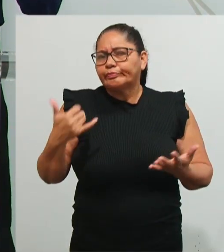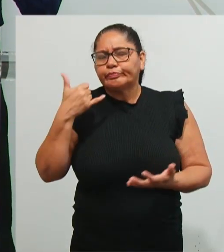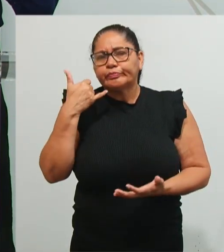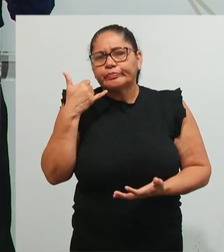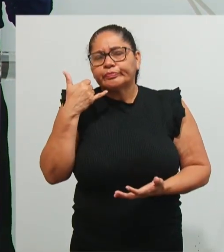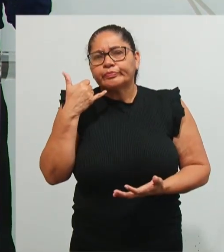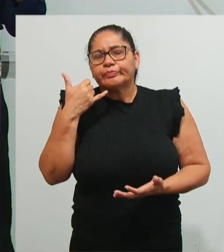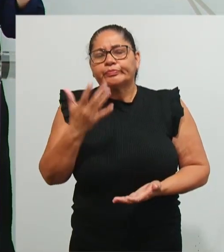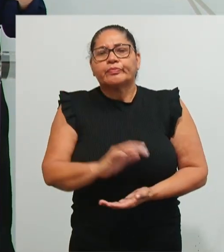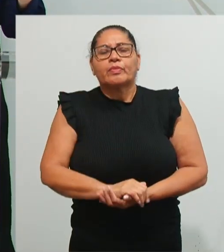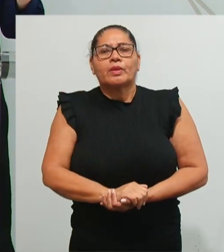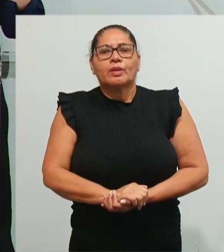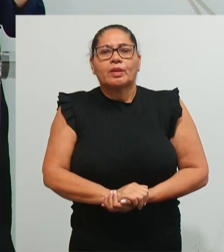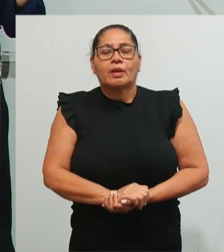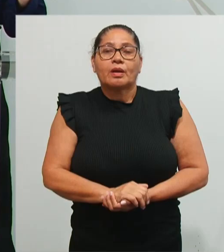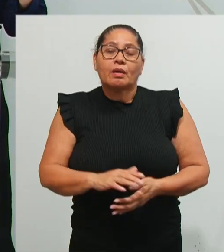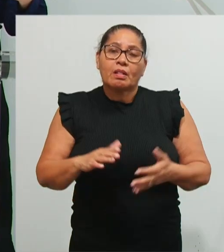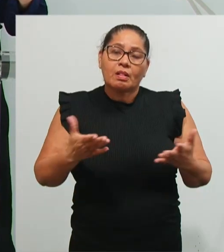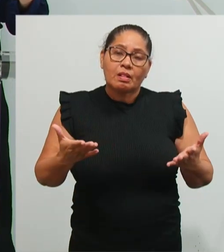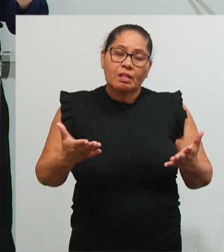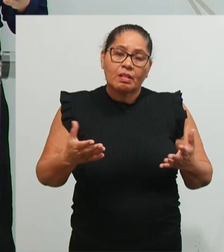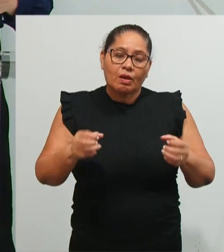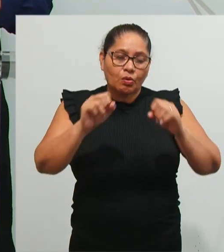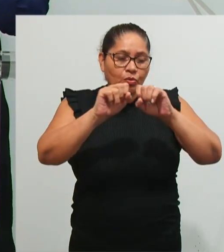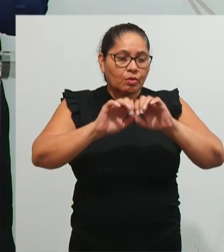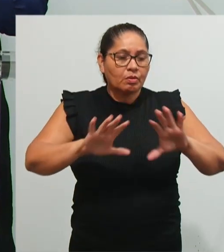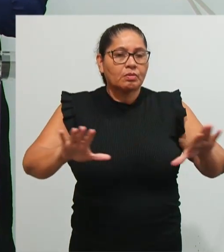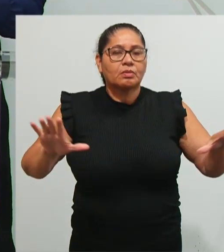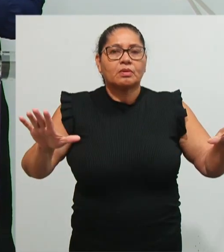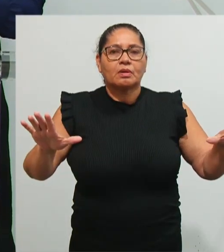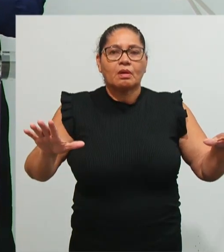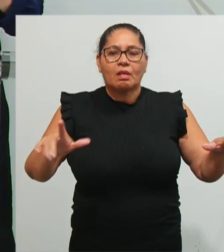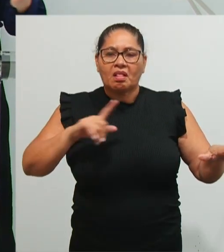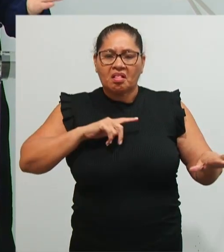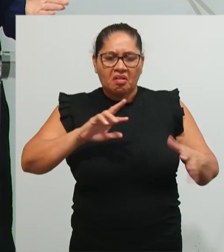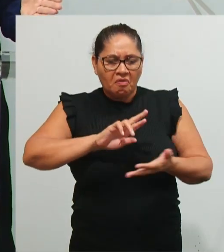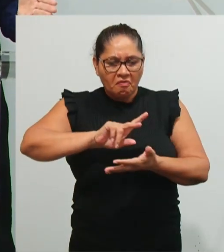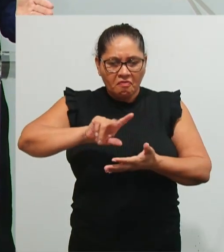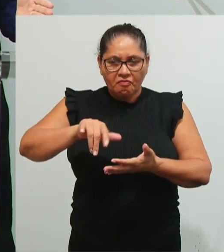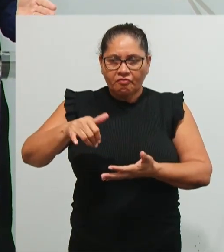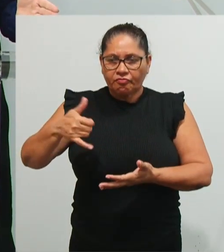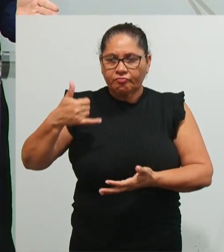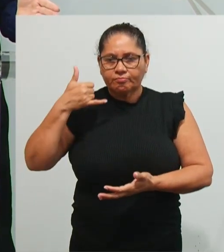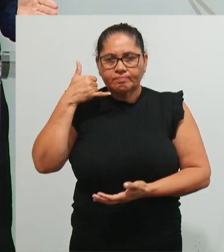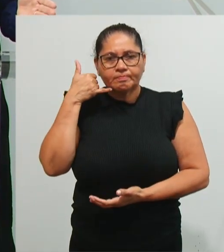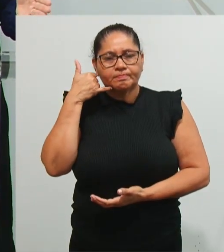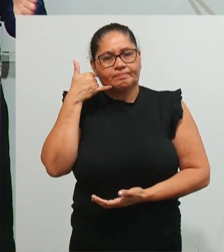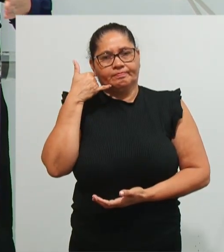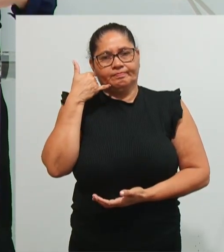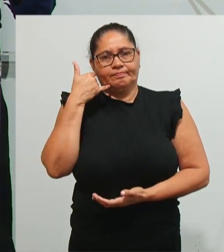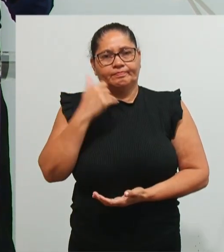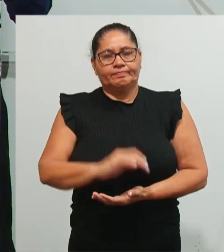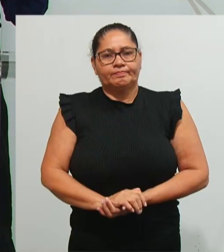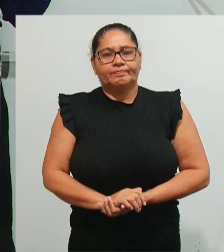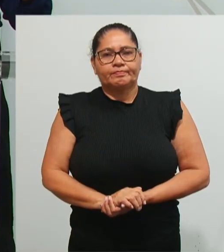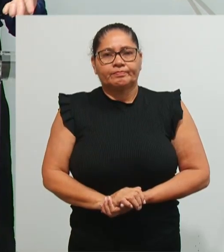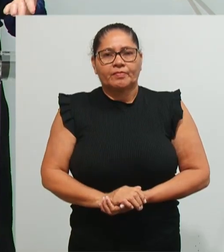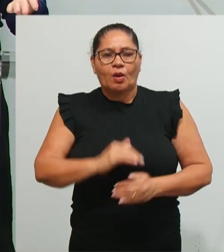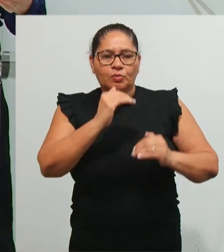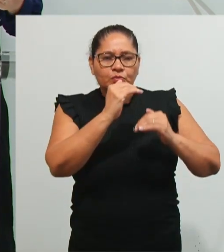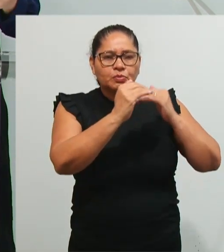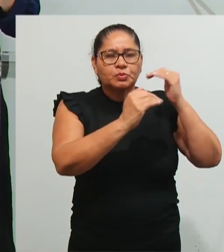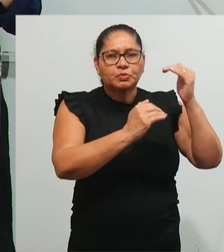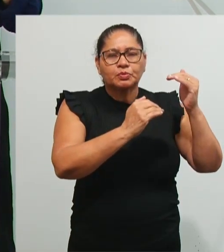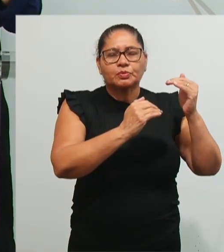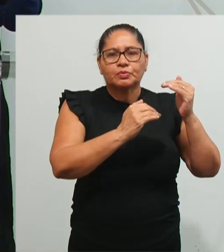fixa, e a partir disso abre margem para a gente ter várias telefonias móveis surgindo no Brasil. É um processo de